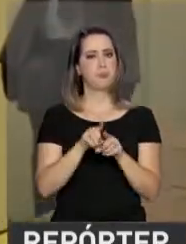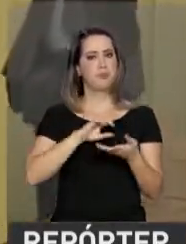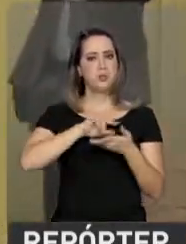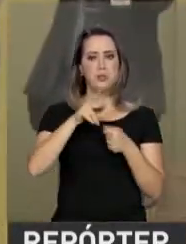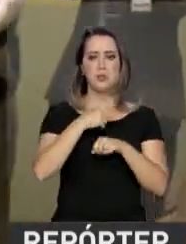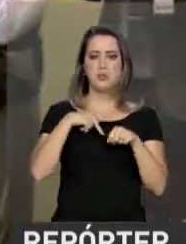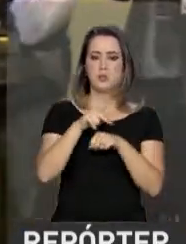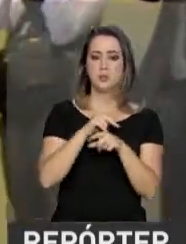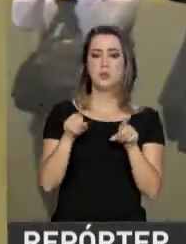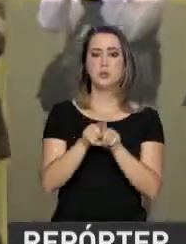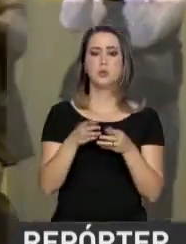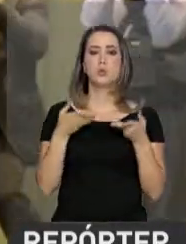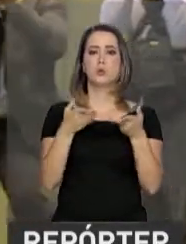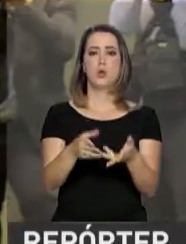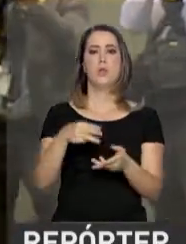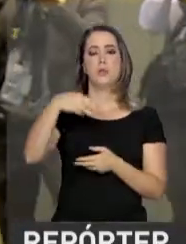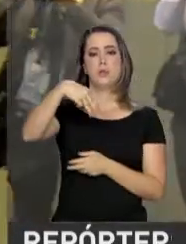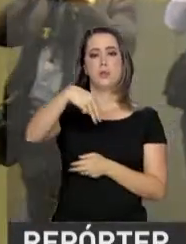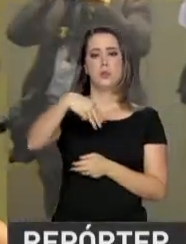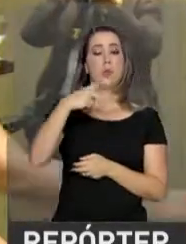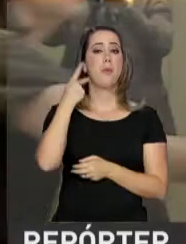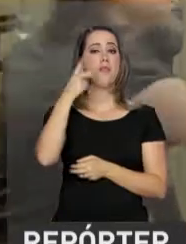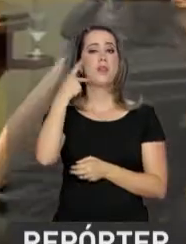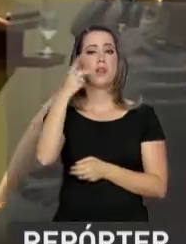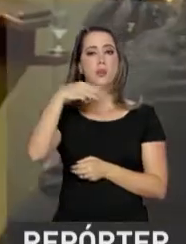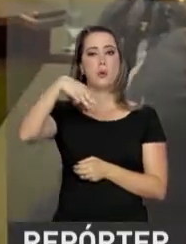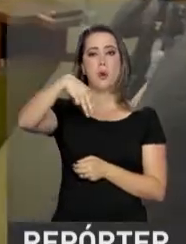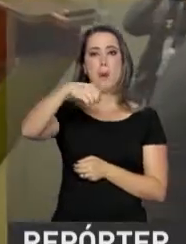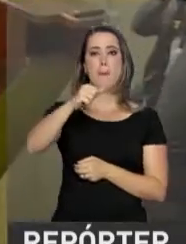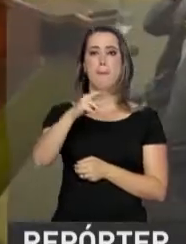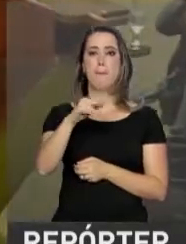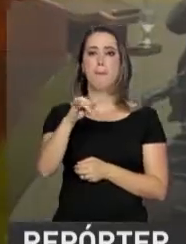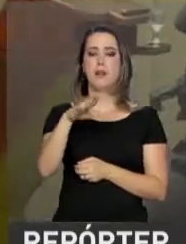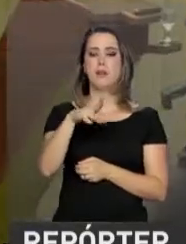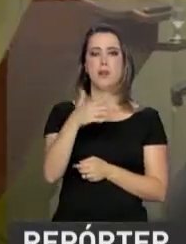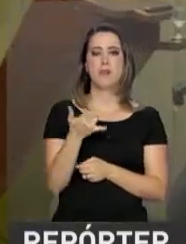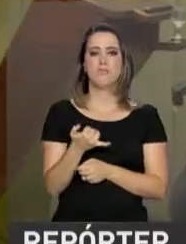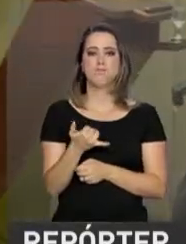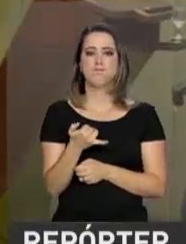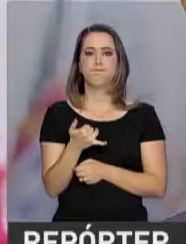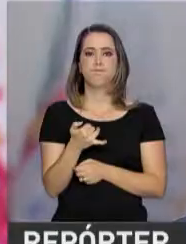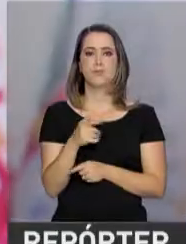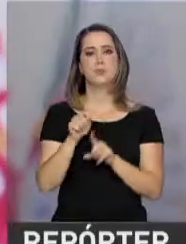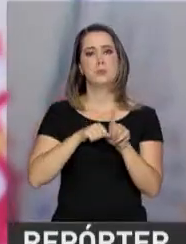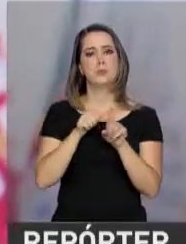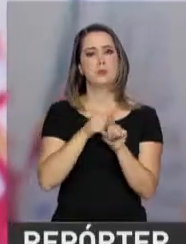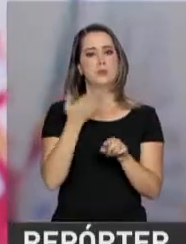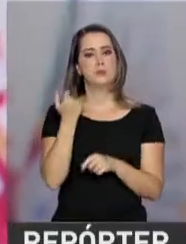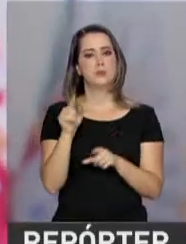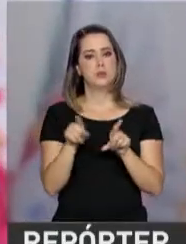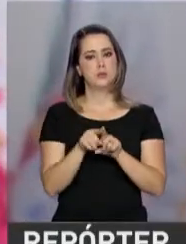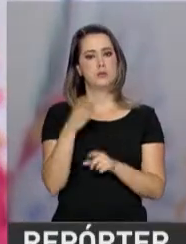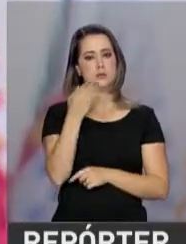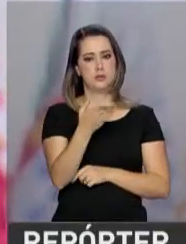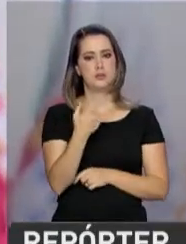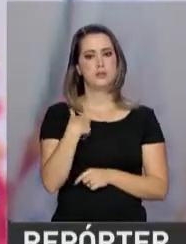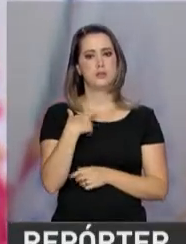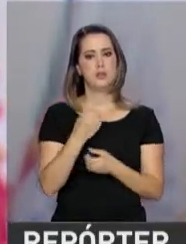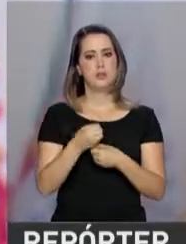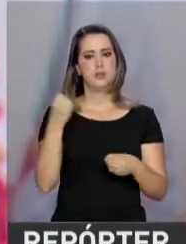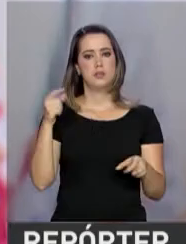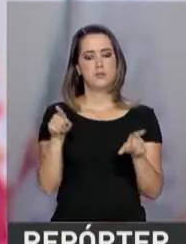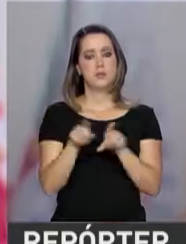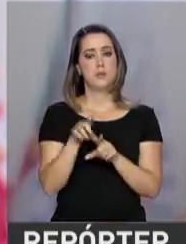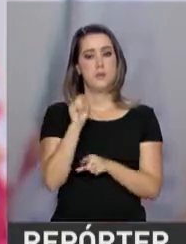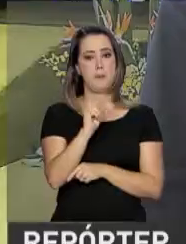marielly franco em homenagem a vereadora carioca assassinada mês passado formando e orador da turma o